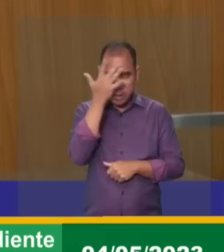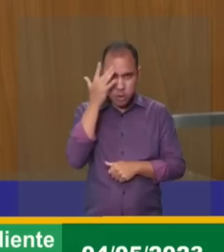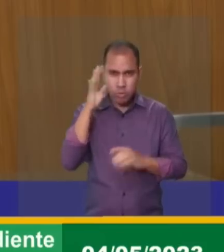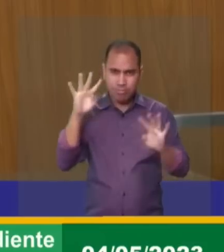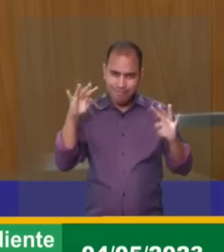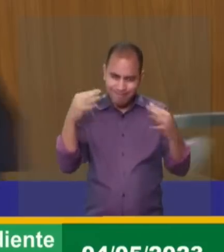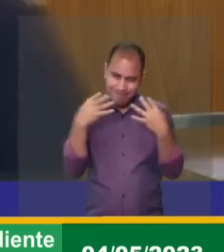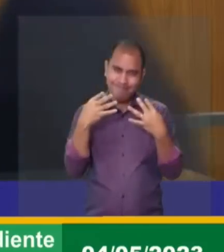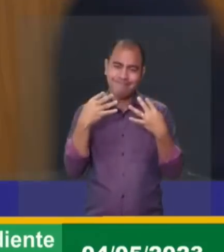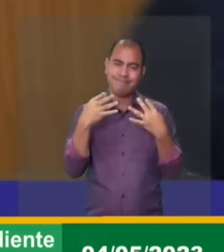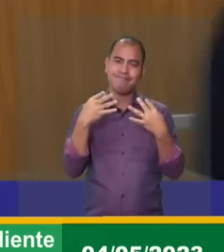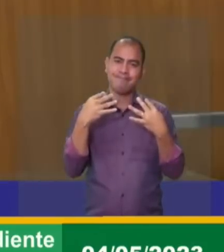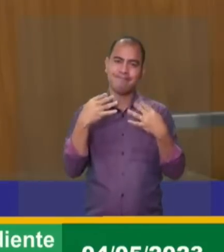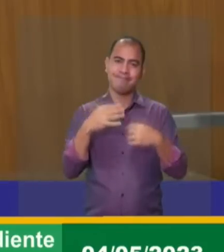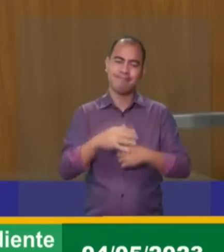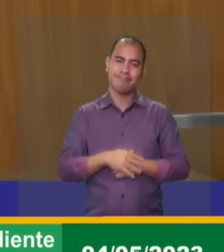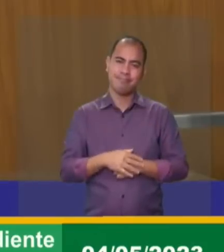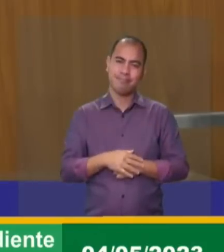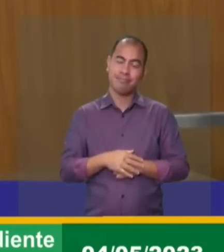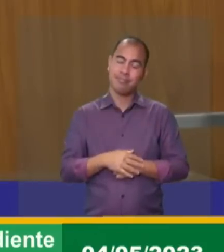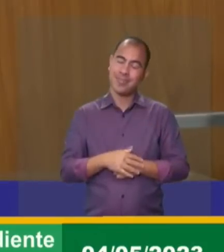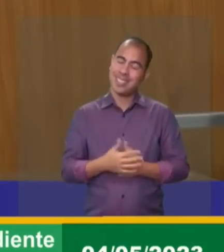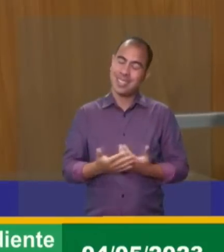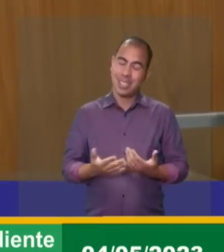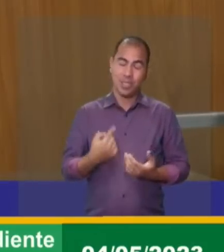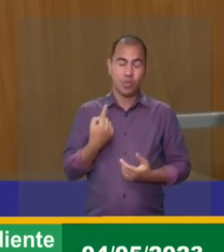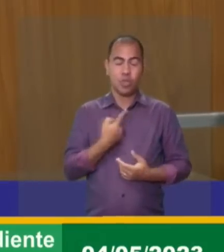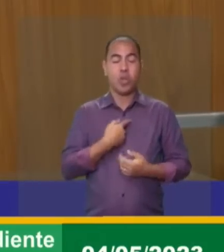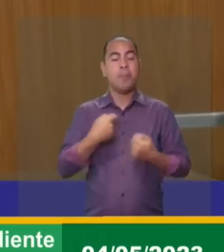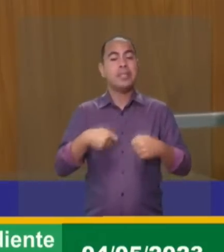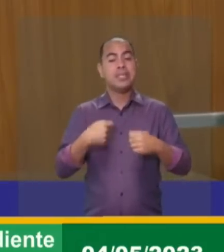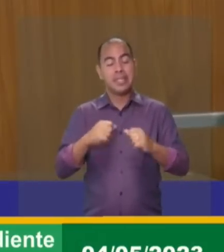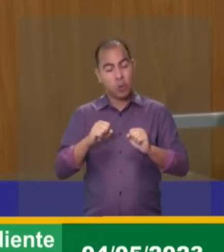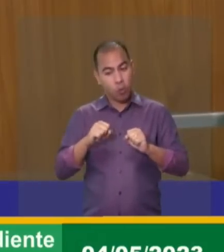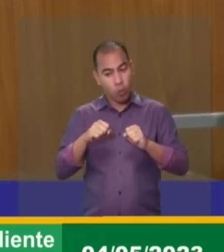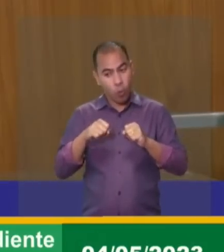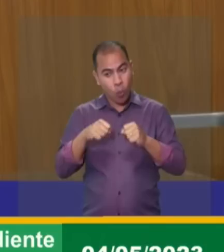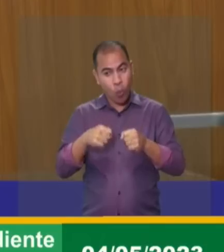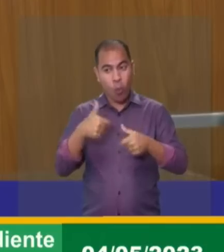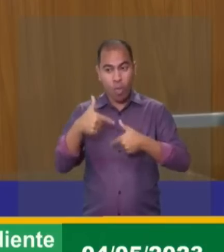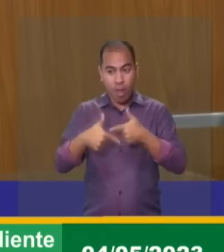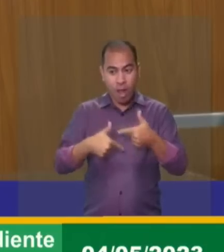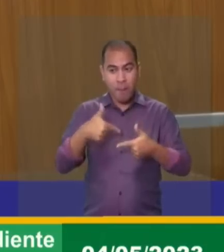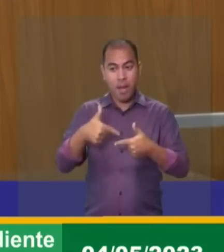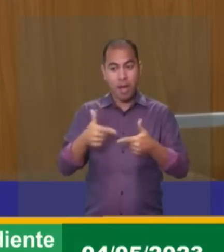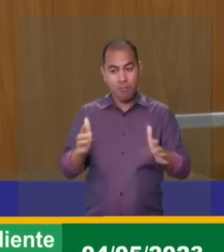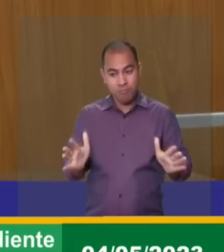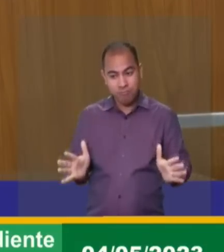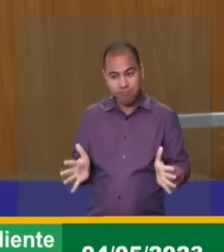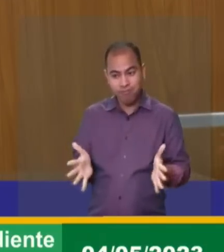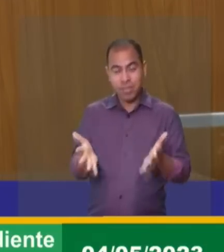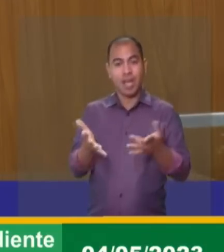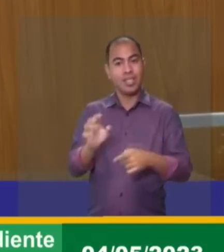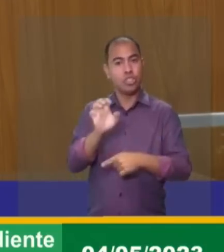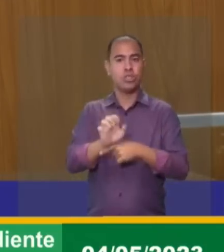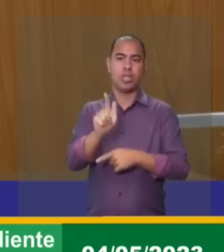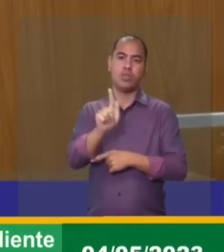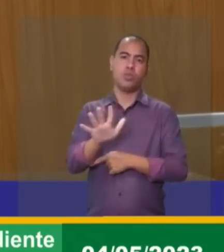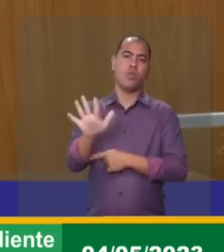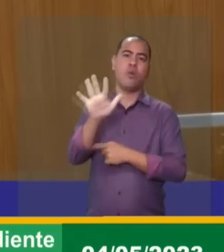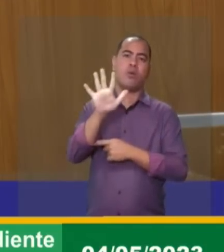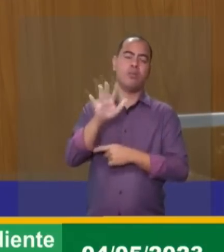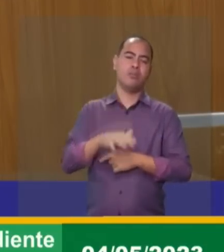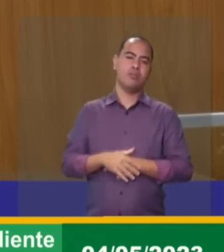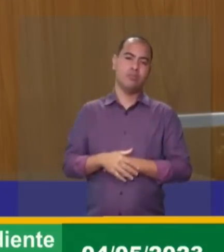vendo porque nós somos trabalhar para o Estado de Goiás Nós